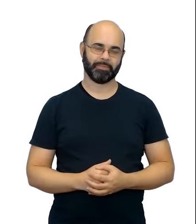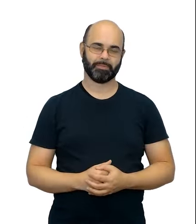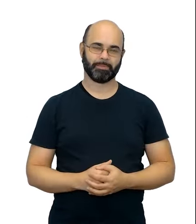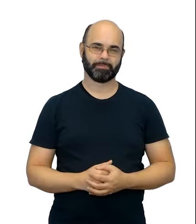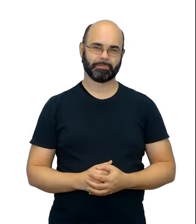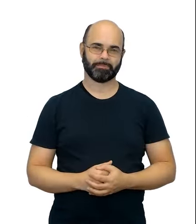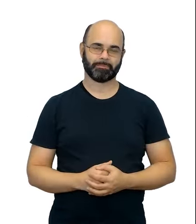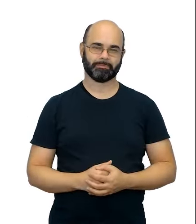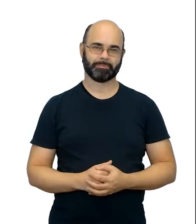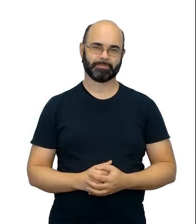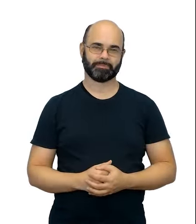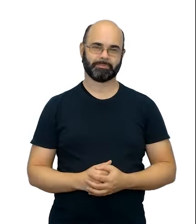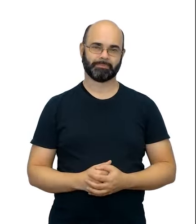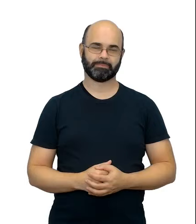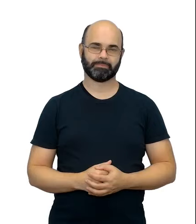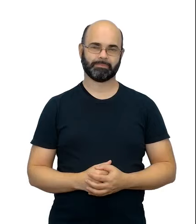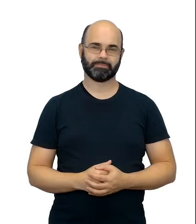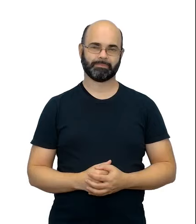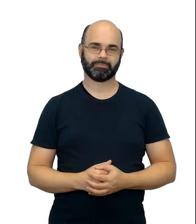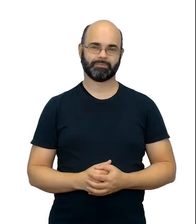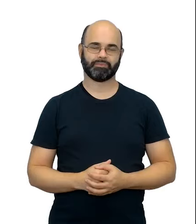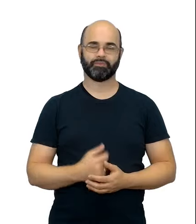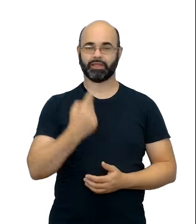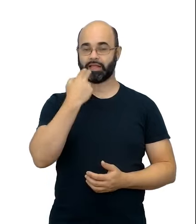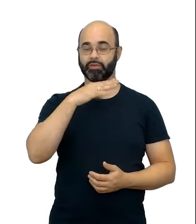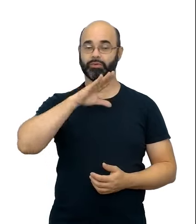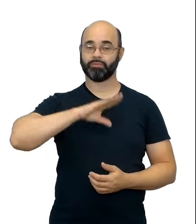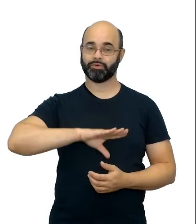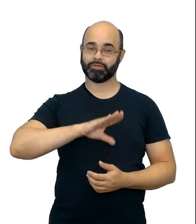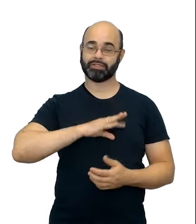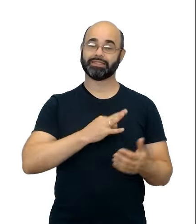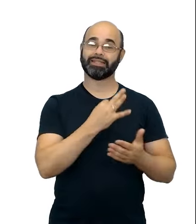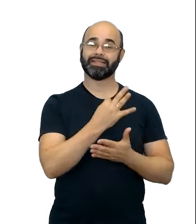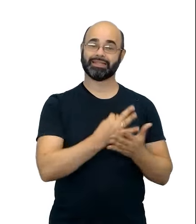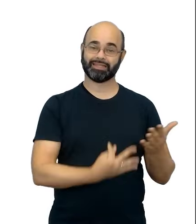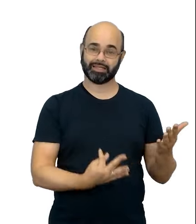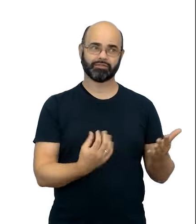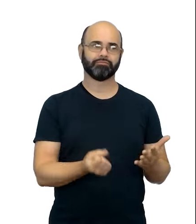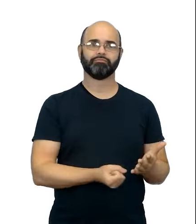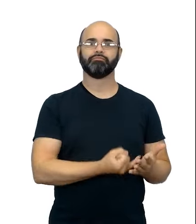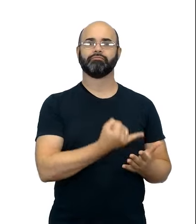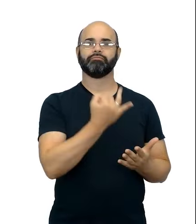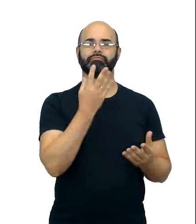sendo fornecidos nas aulas de língua portuguesa vão